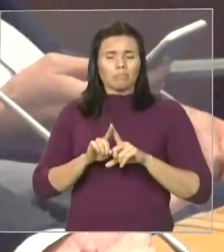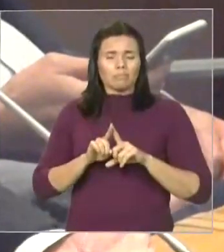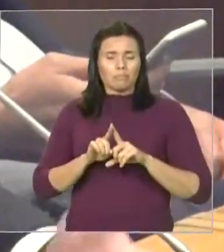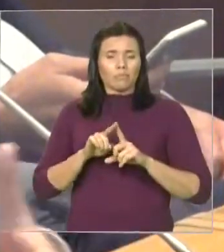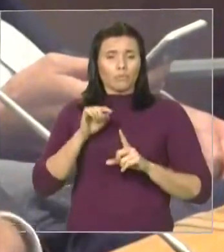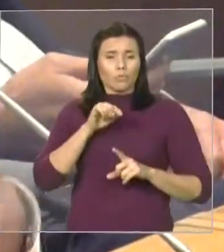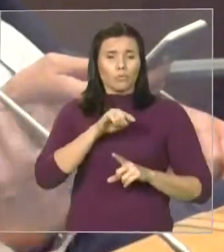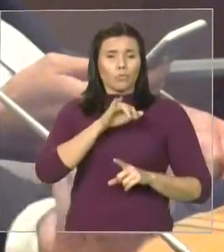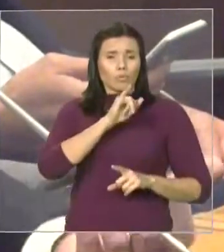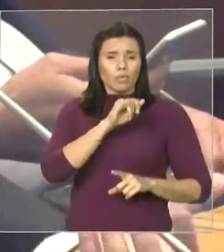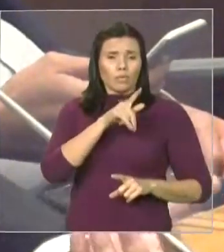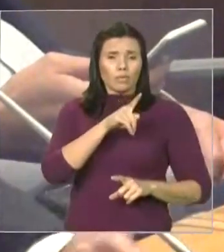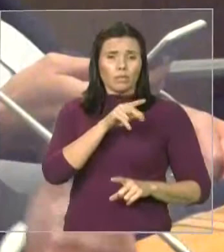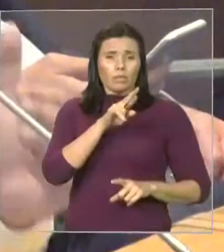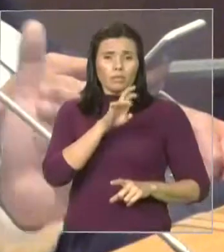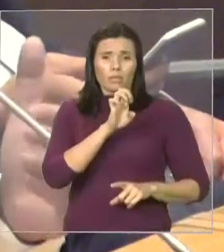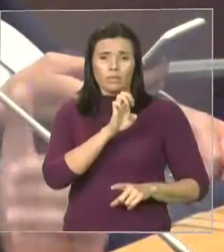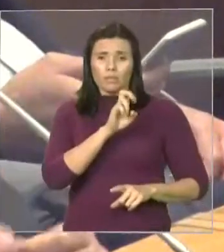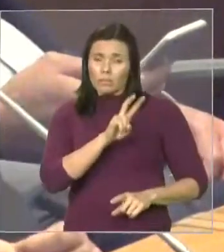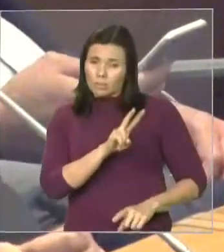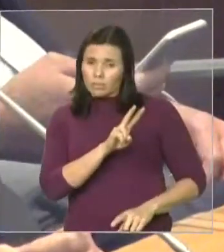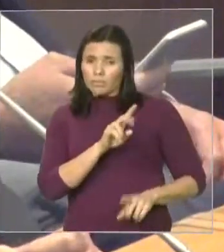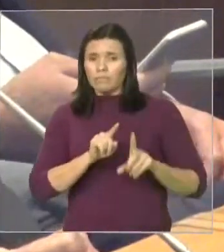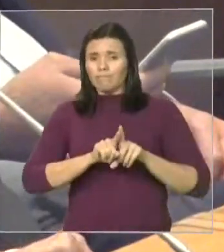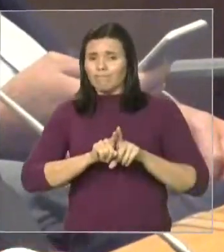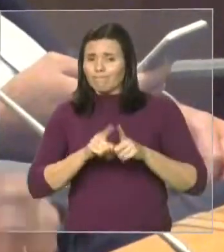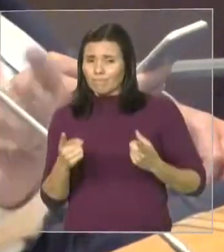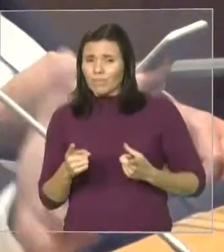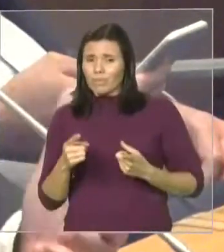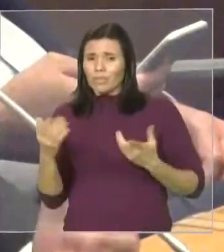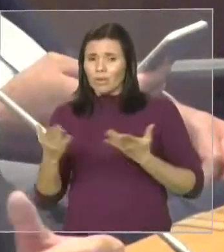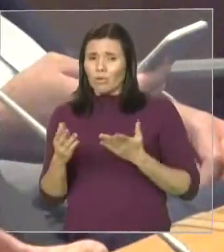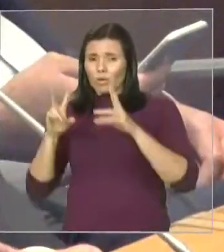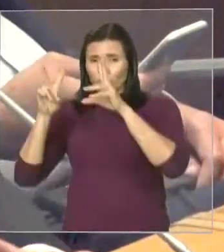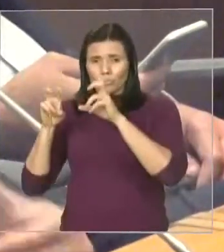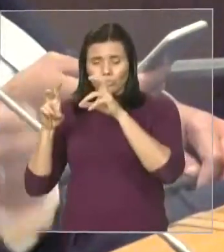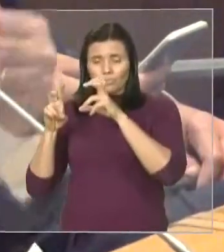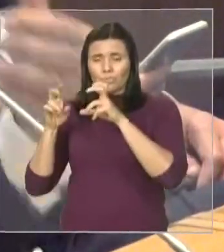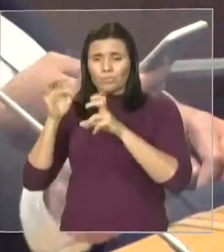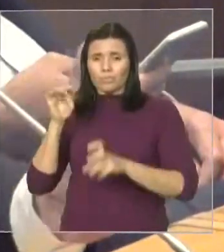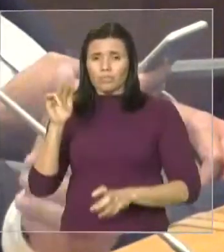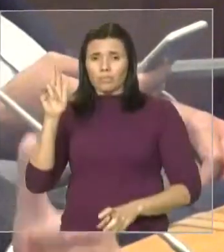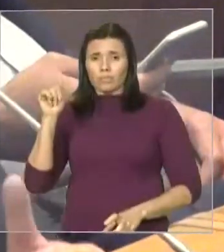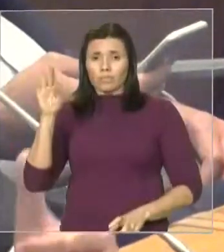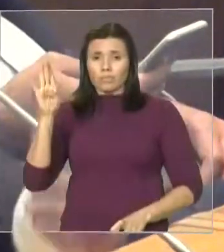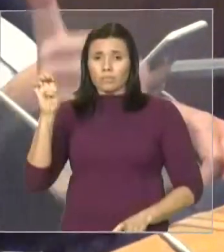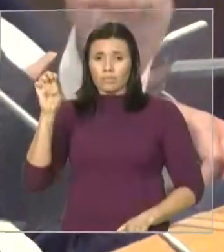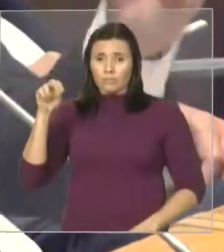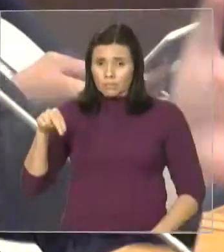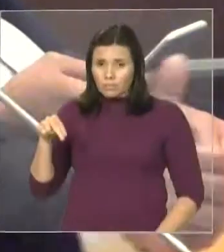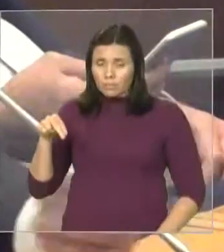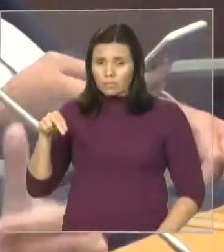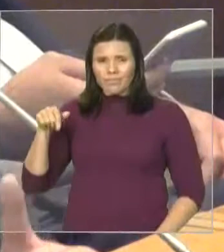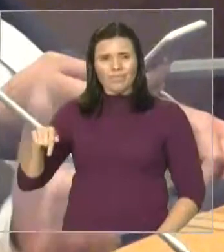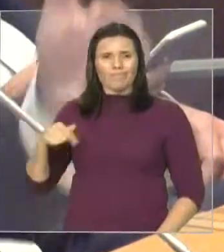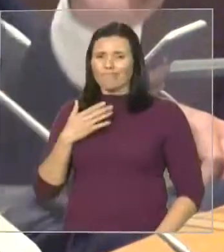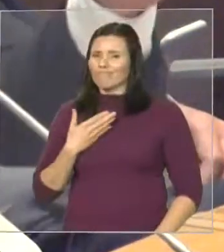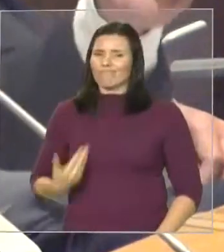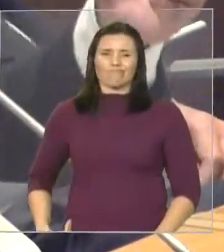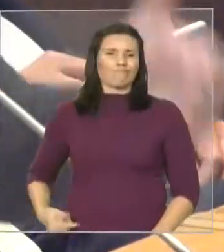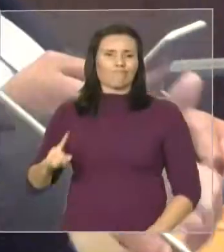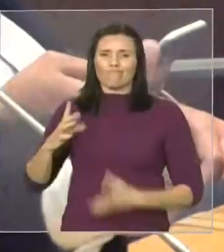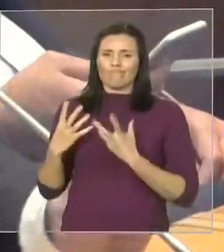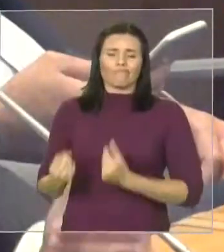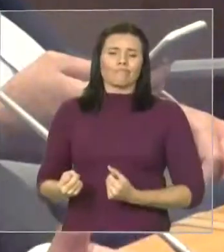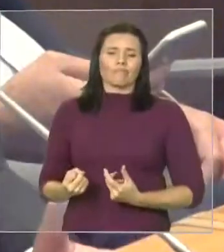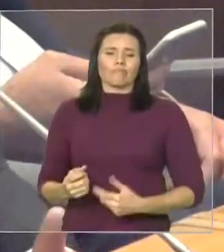irredutível. Então, é um equívoco muito grande. Mas eu quero dizer a Vossa Excelência que Vossa Excelência, como os deputados aqui de oposição, deputados independentes, estamos